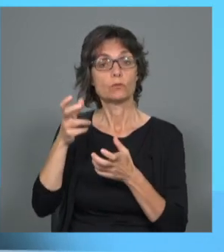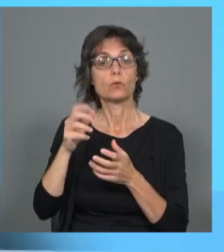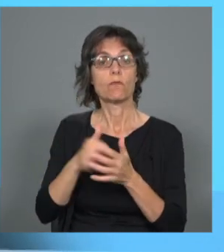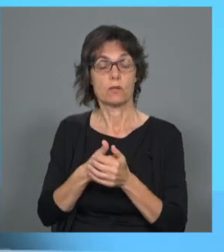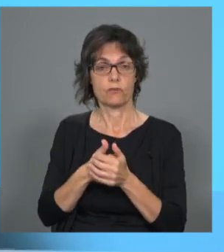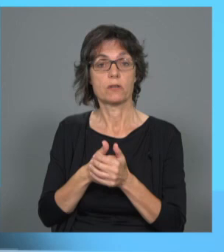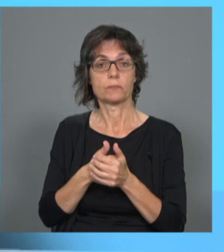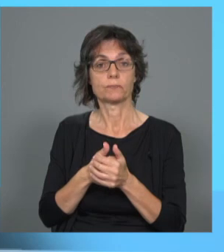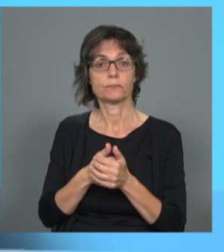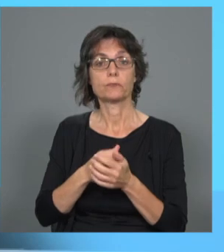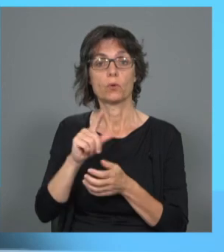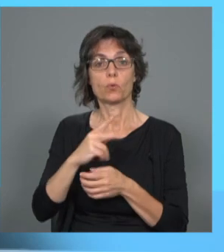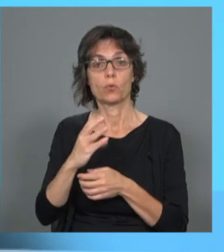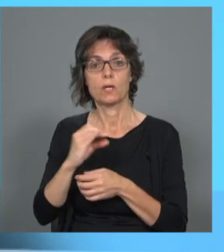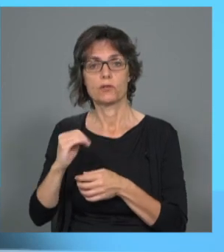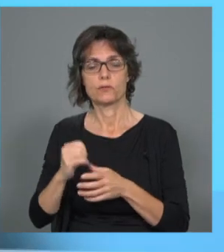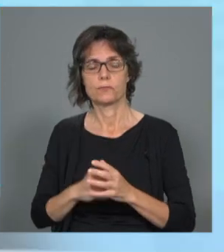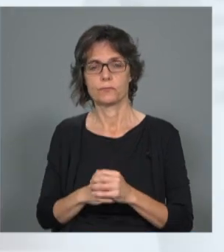o Evangelho de Lucas.